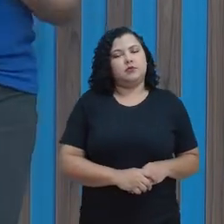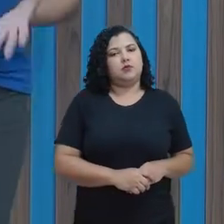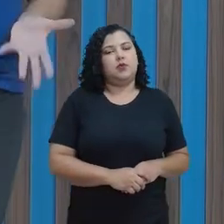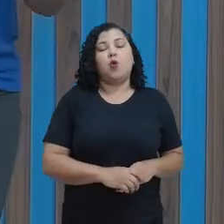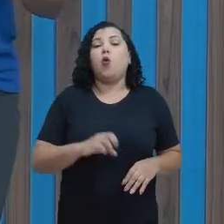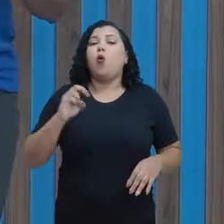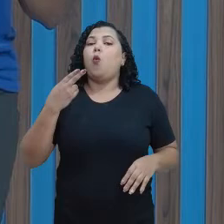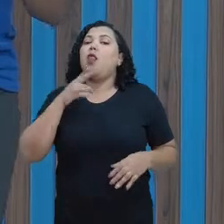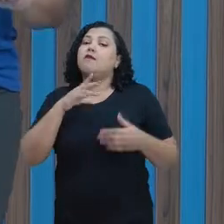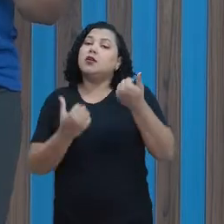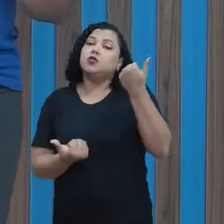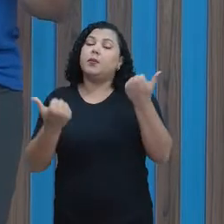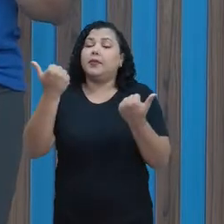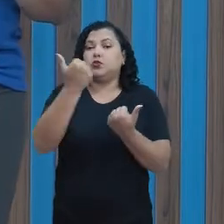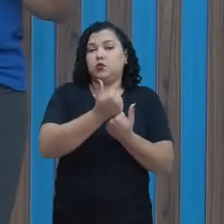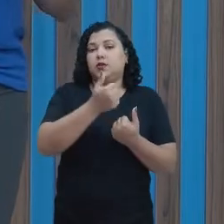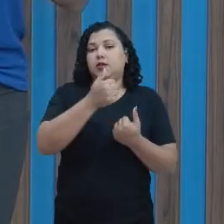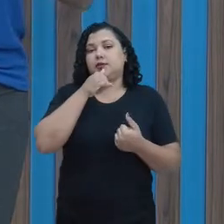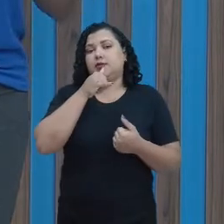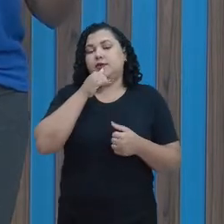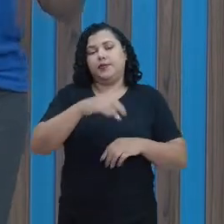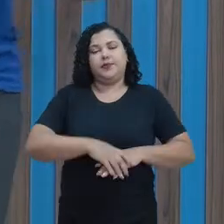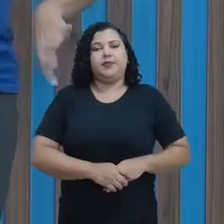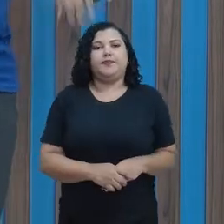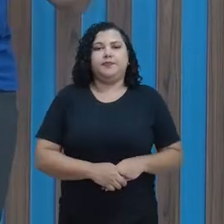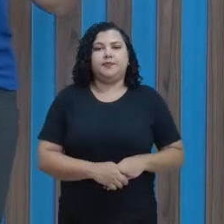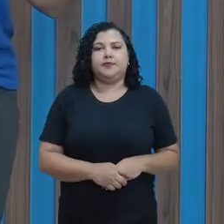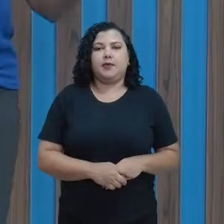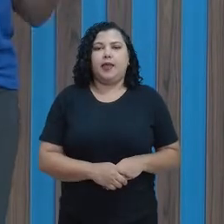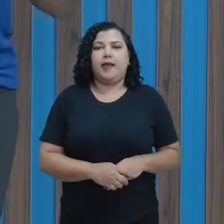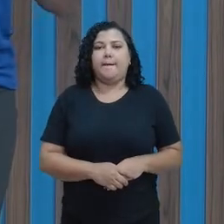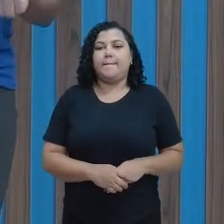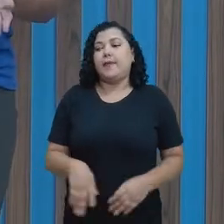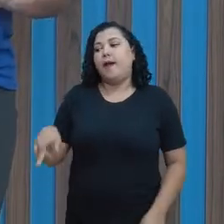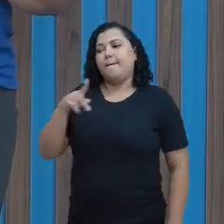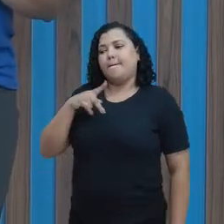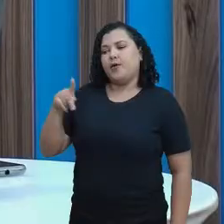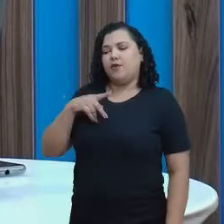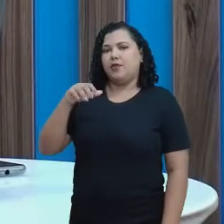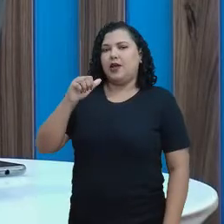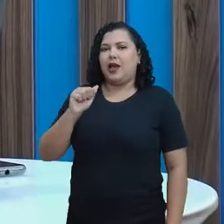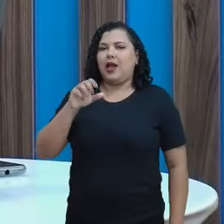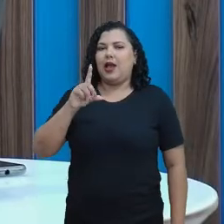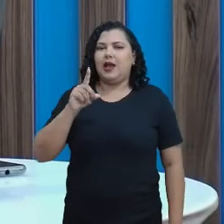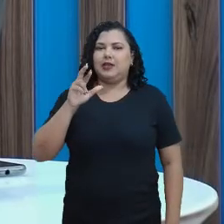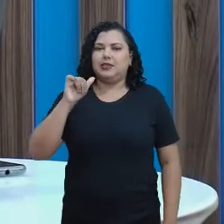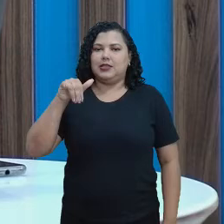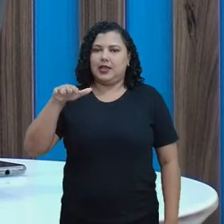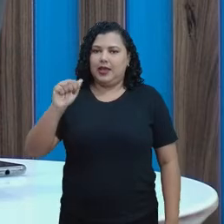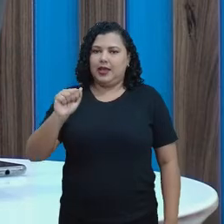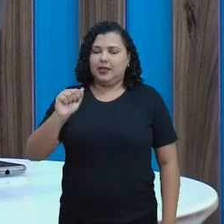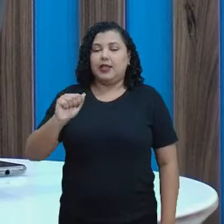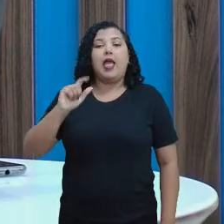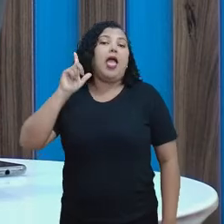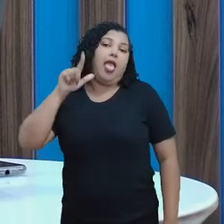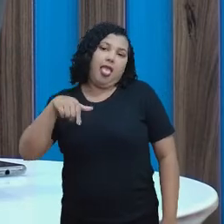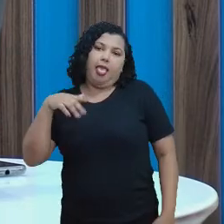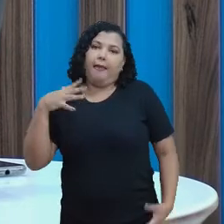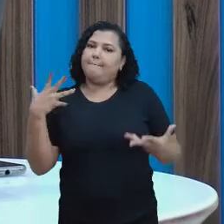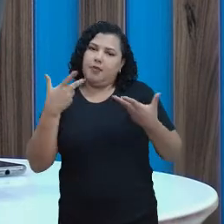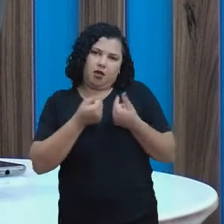Ou ele vai substituir. Então, por exemplo, a professora Adriana é maravilhosa. Ela é um